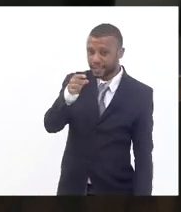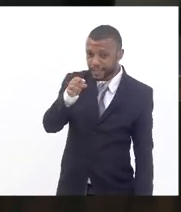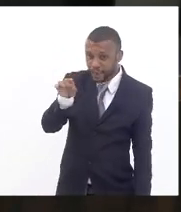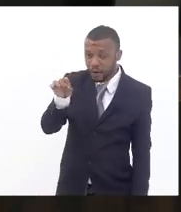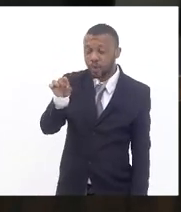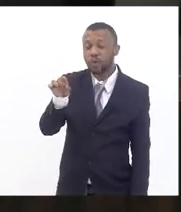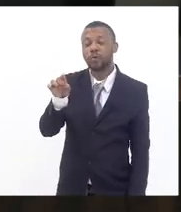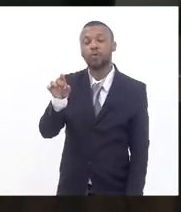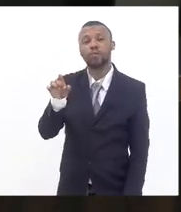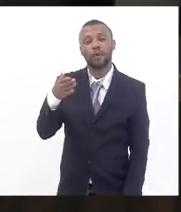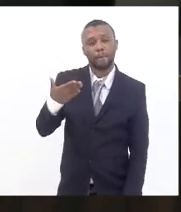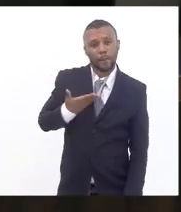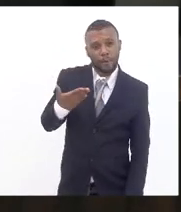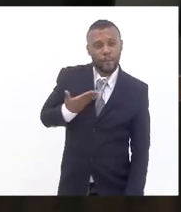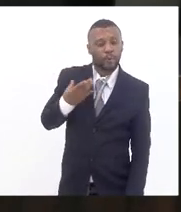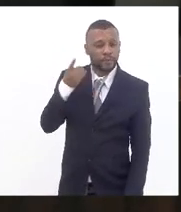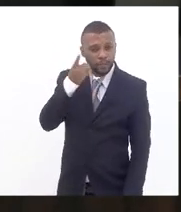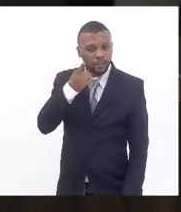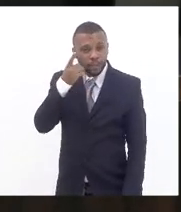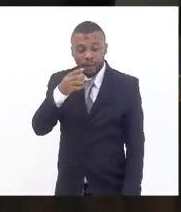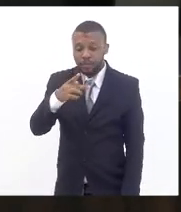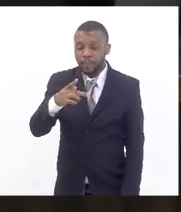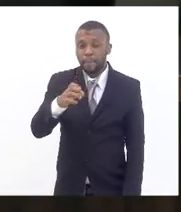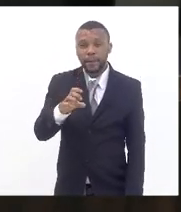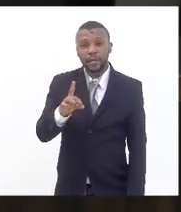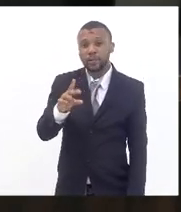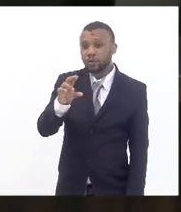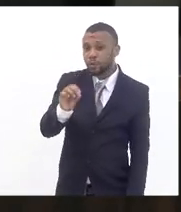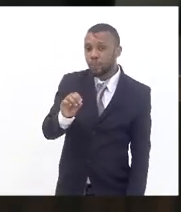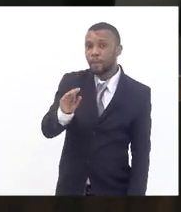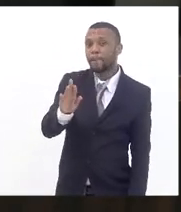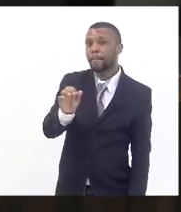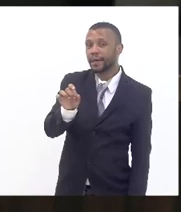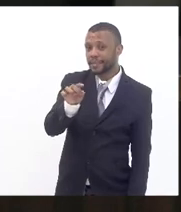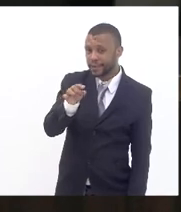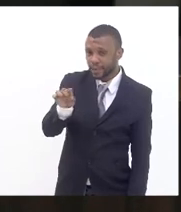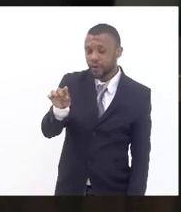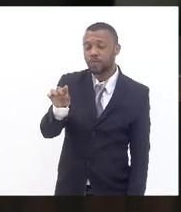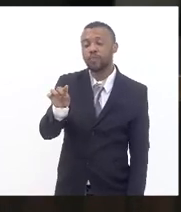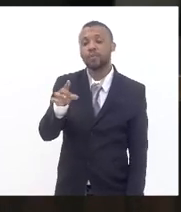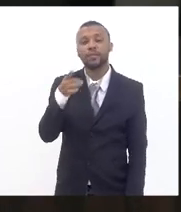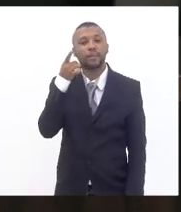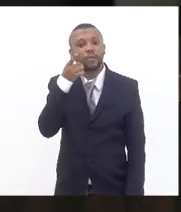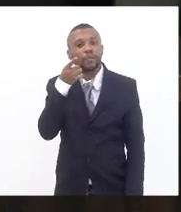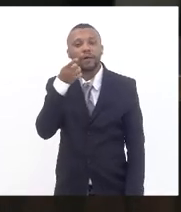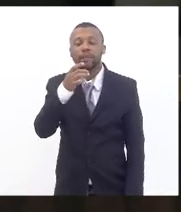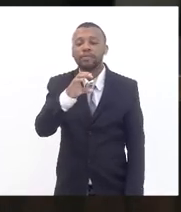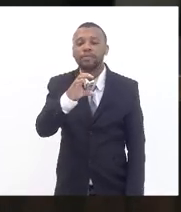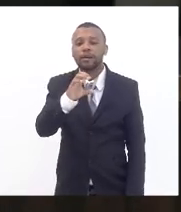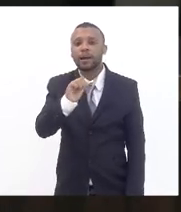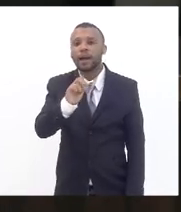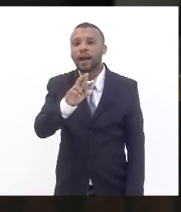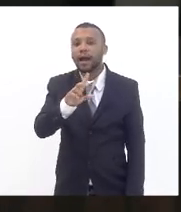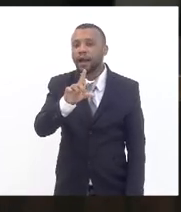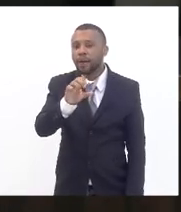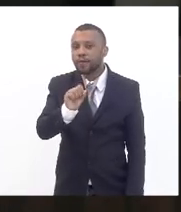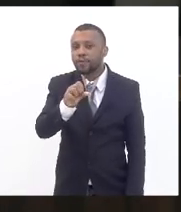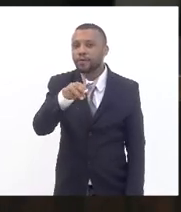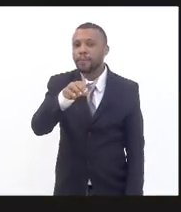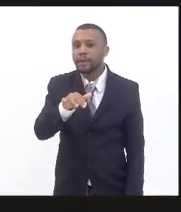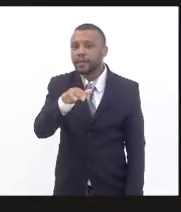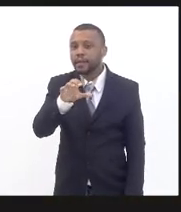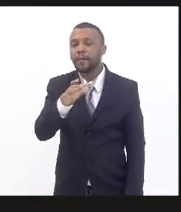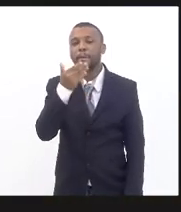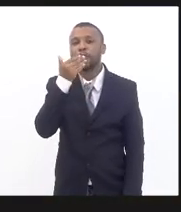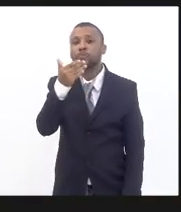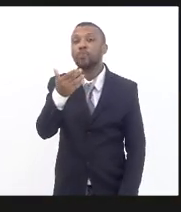meu amigo, deputado Pedro Brazão, deputado obrigado, irmão. Carlos Mink. Fábio Silva, pediu com